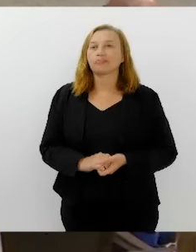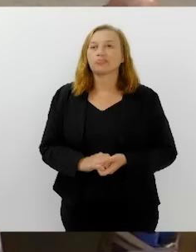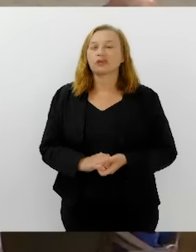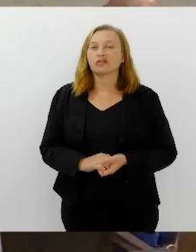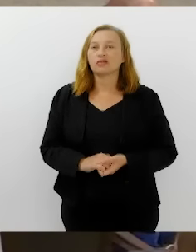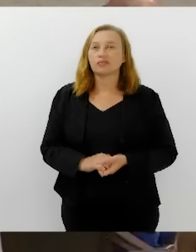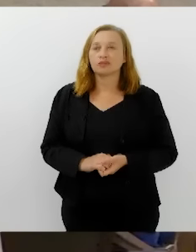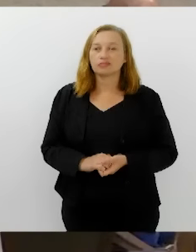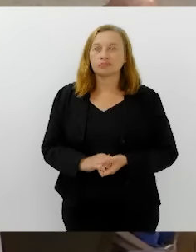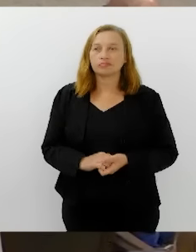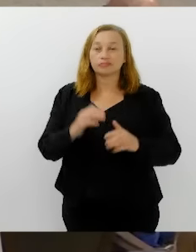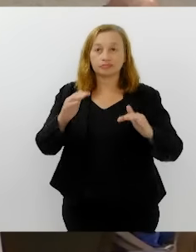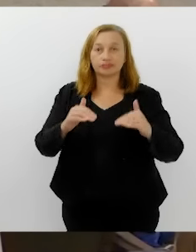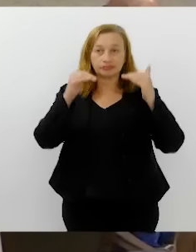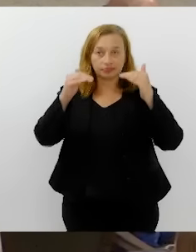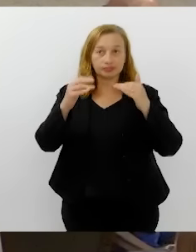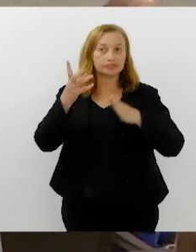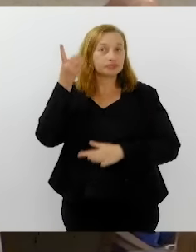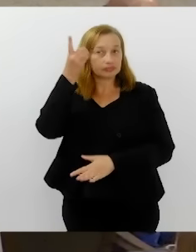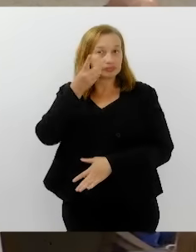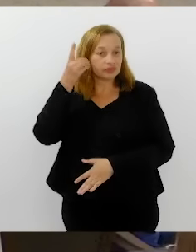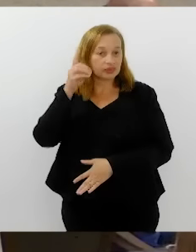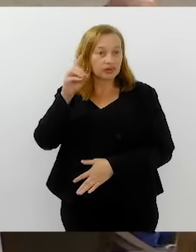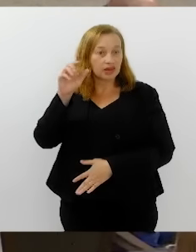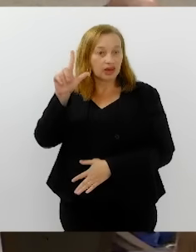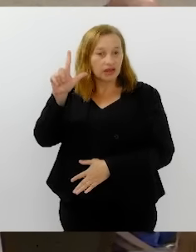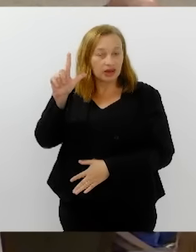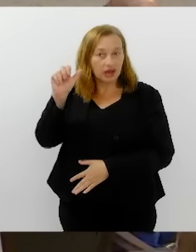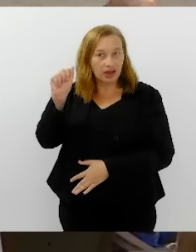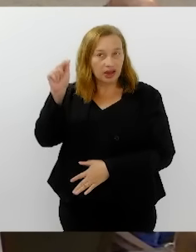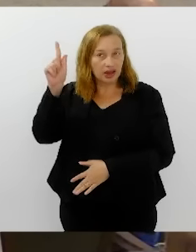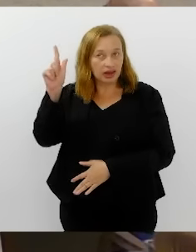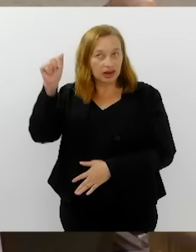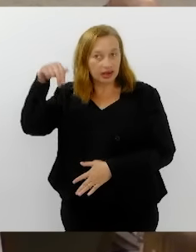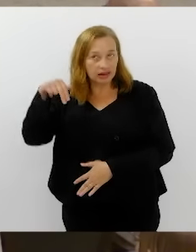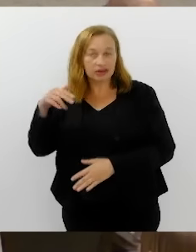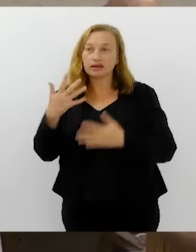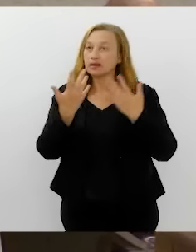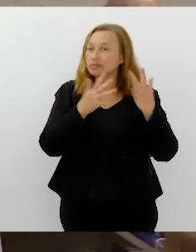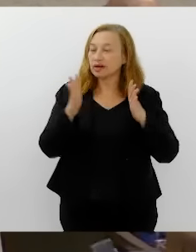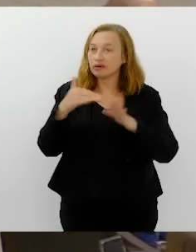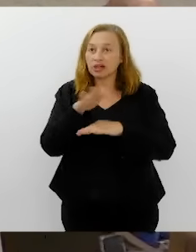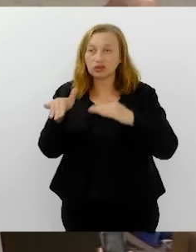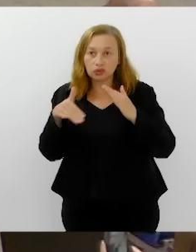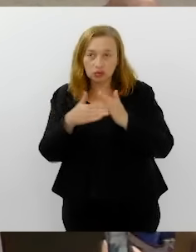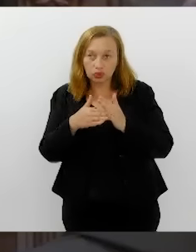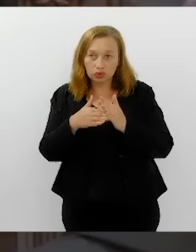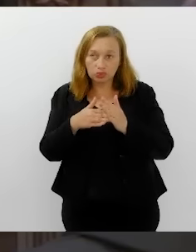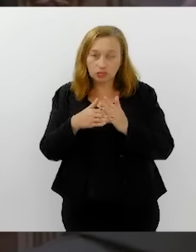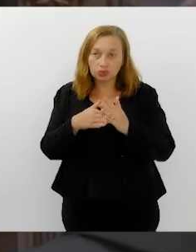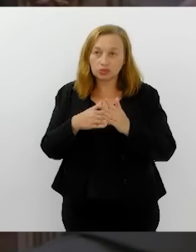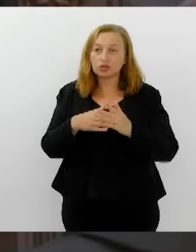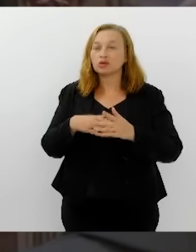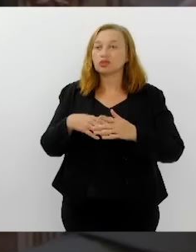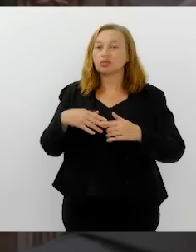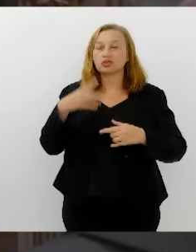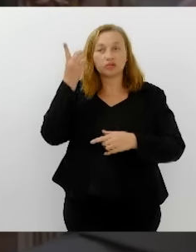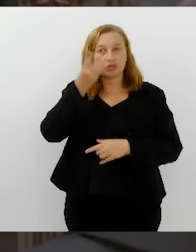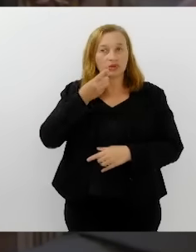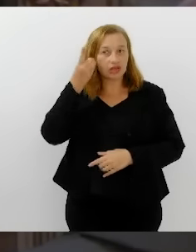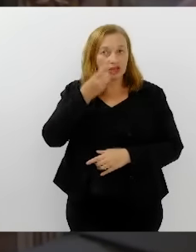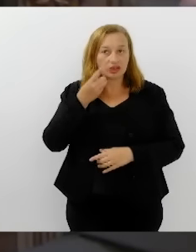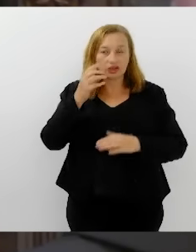Excelentíssimo deputado Alan Lopes, na pessoa da qual saudamos todas as autoridades civis aqui presentes,